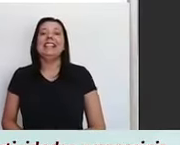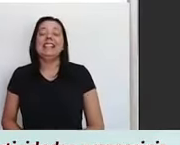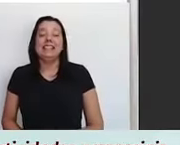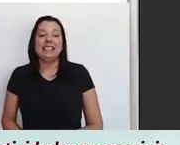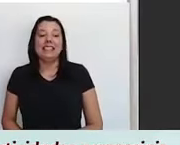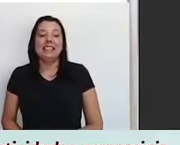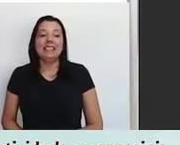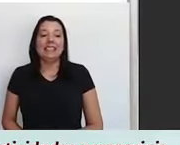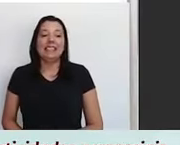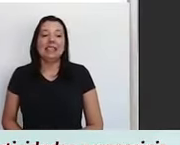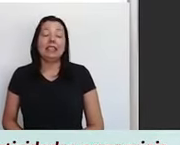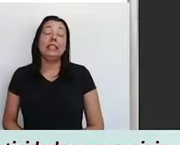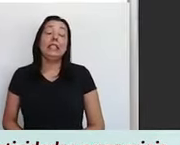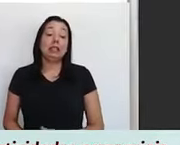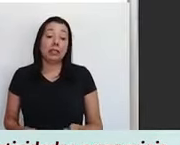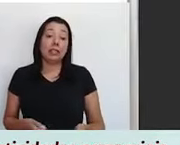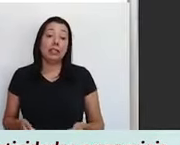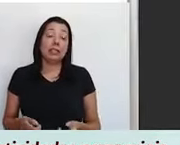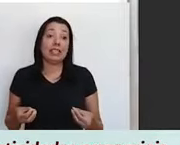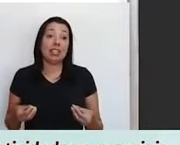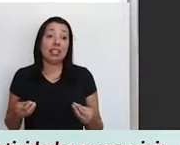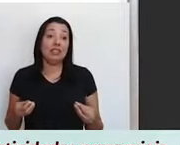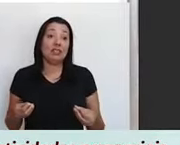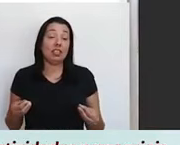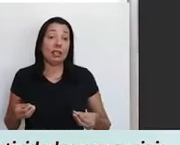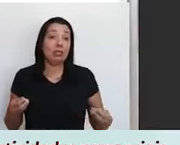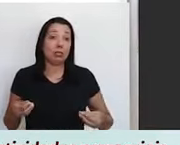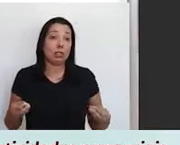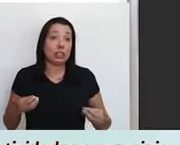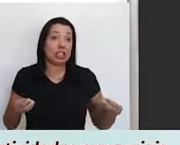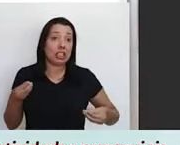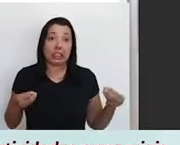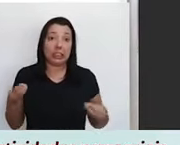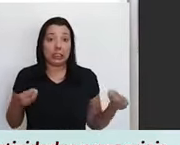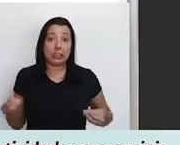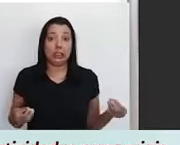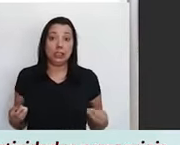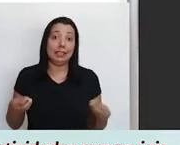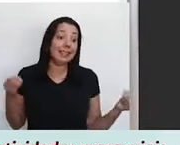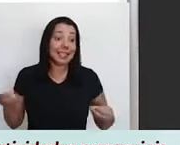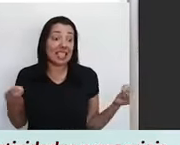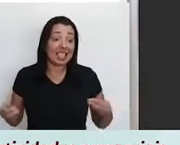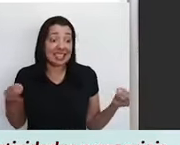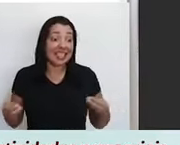do Simpro, compondo na Secretaria de Políticas Sociais.